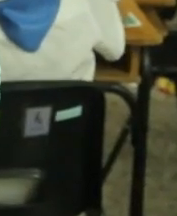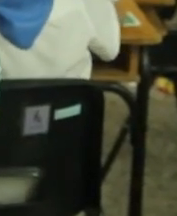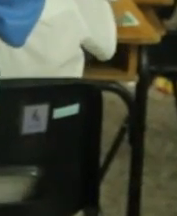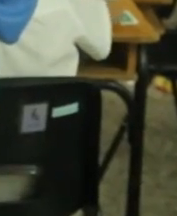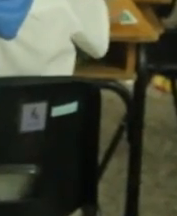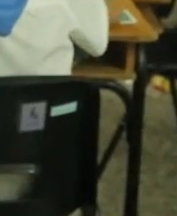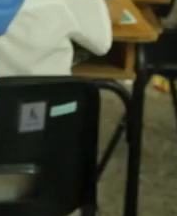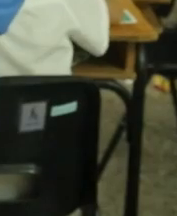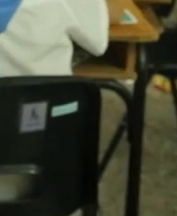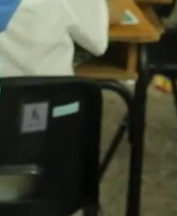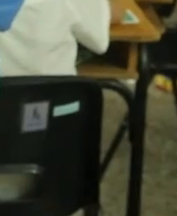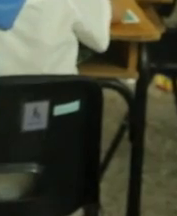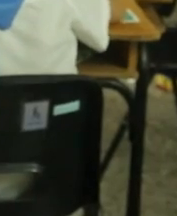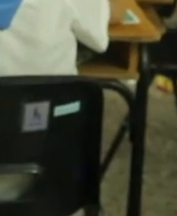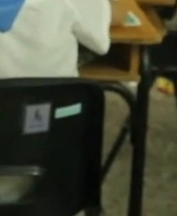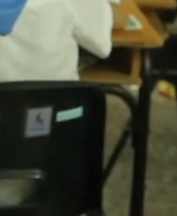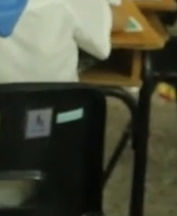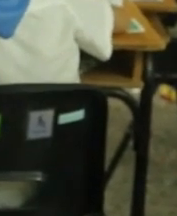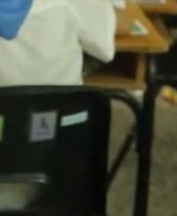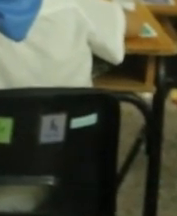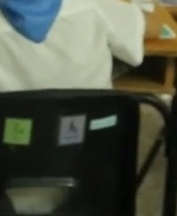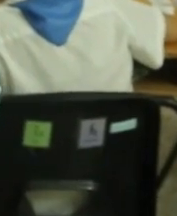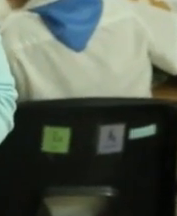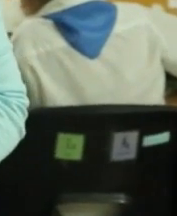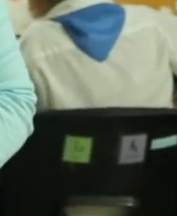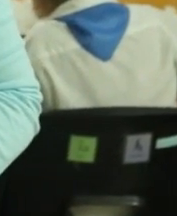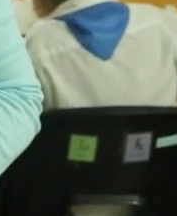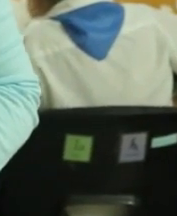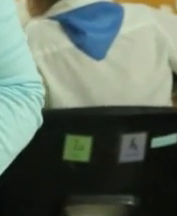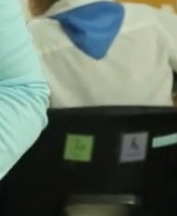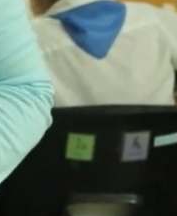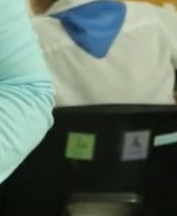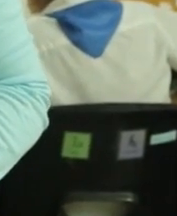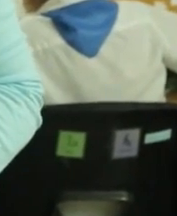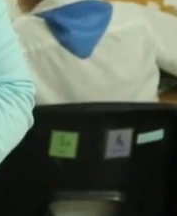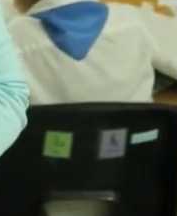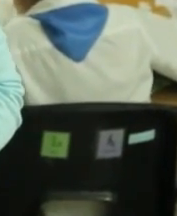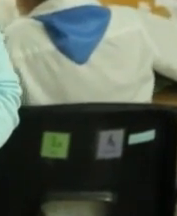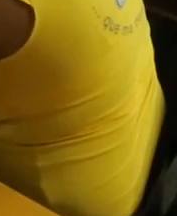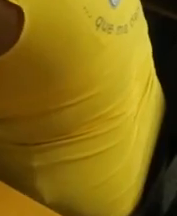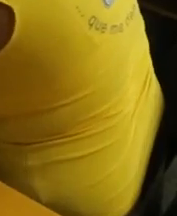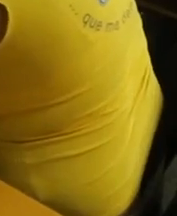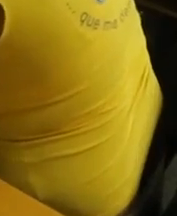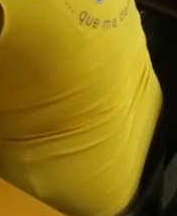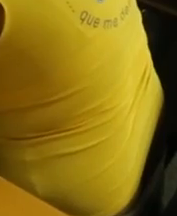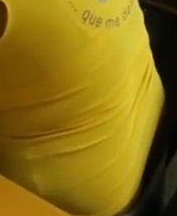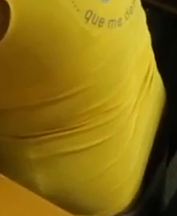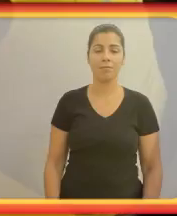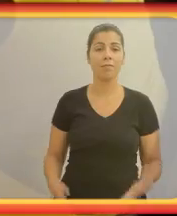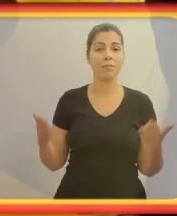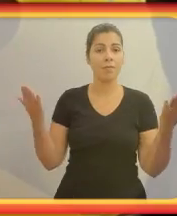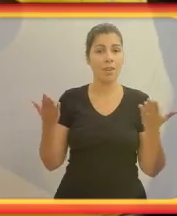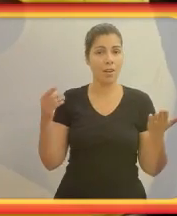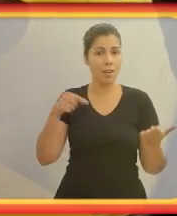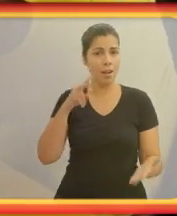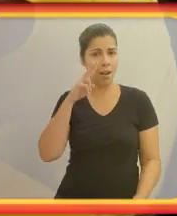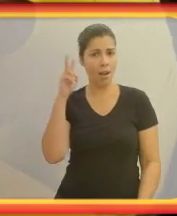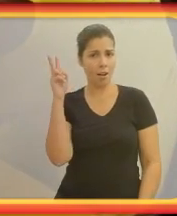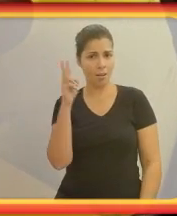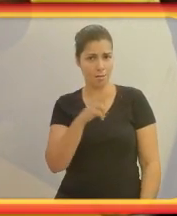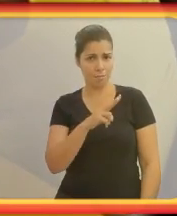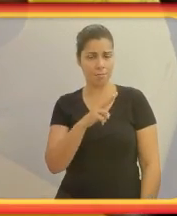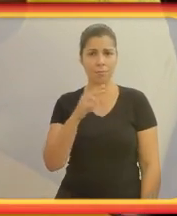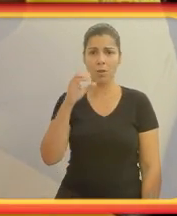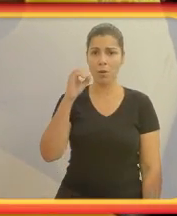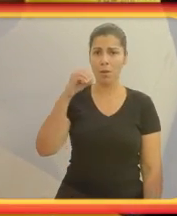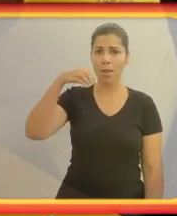já trabalhamos com o outro método, porque também que ser impacta na outra ensinança. Agora aqui, mira. Agora aqui,